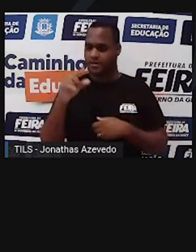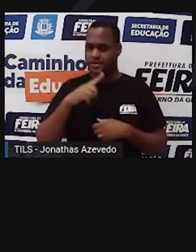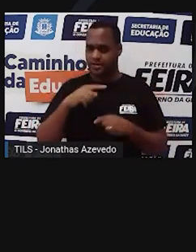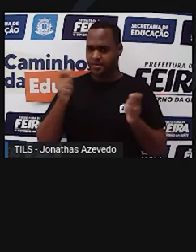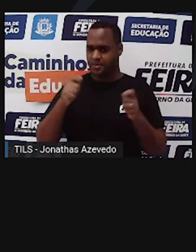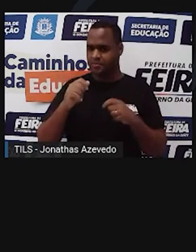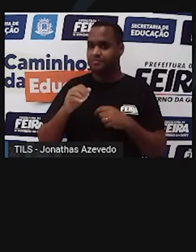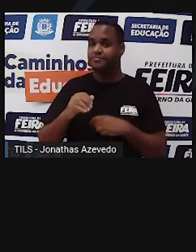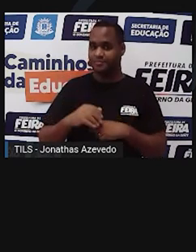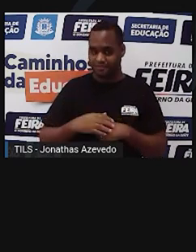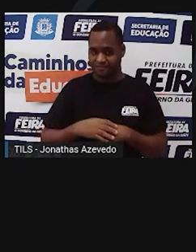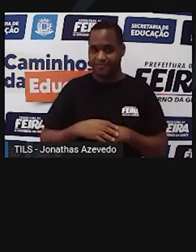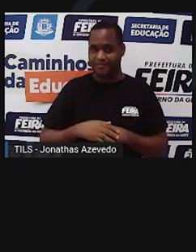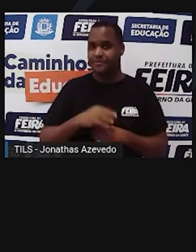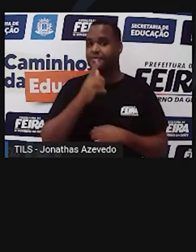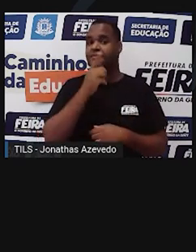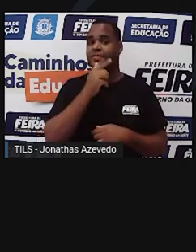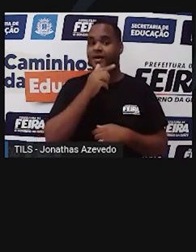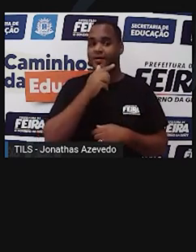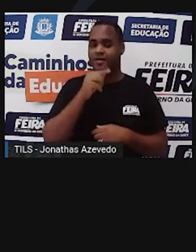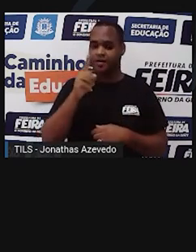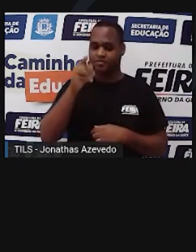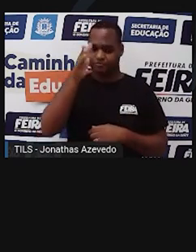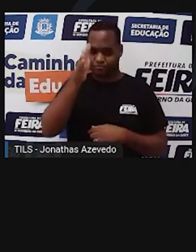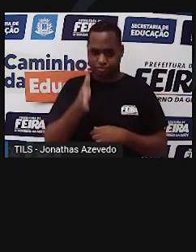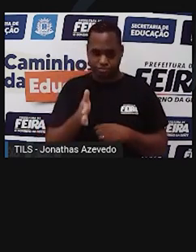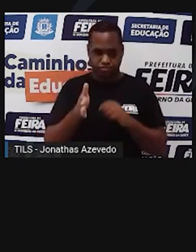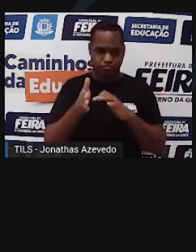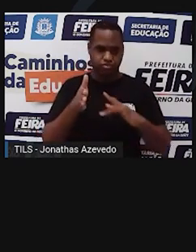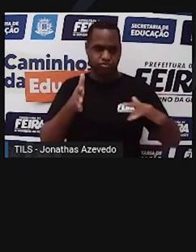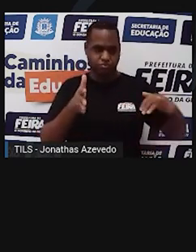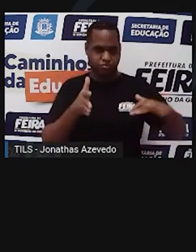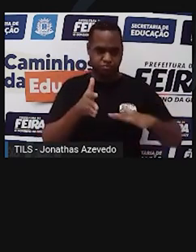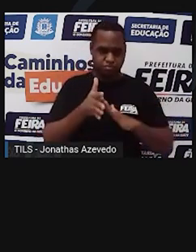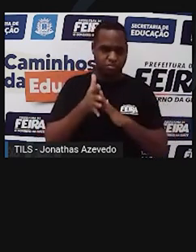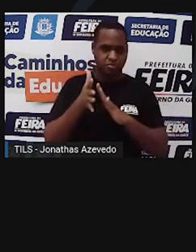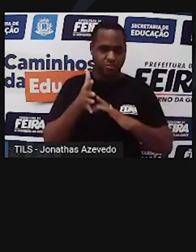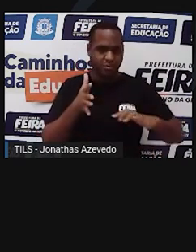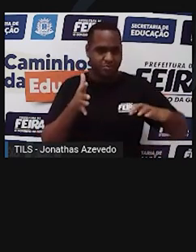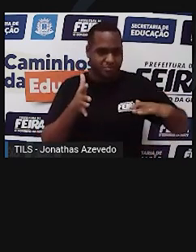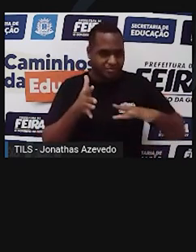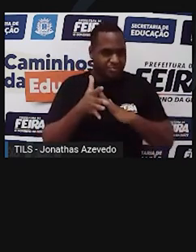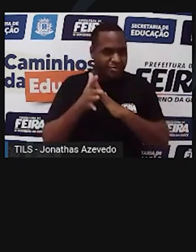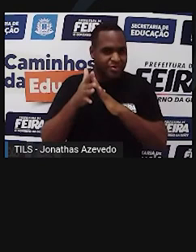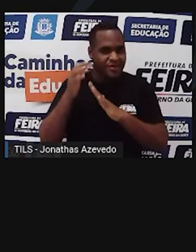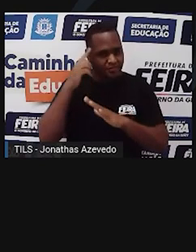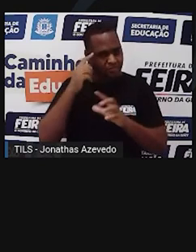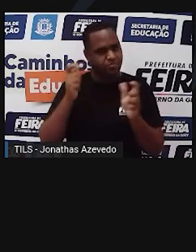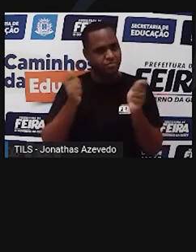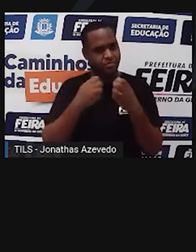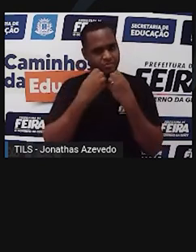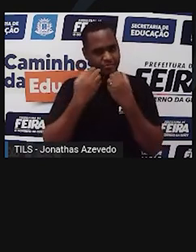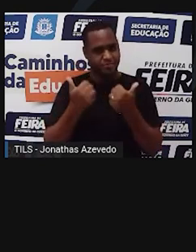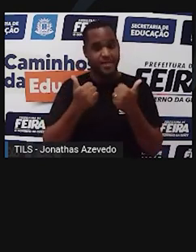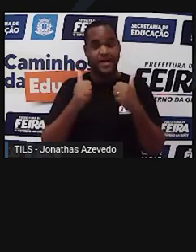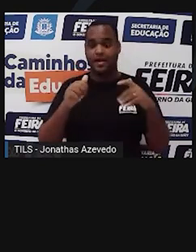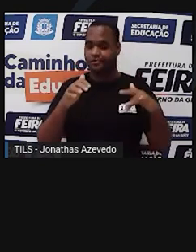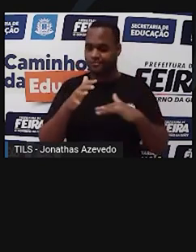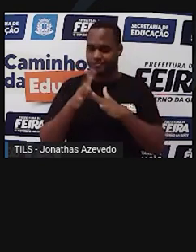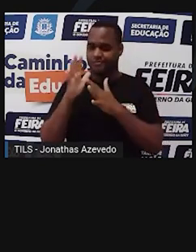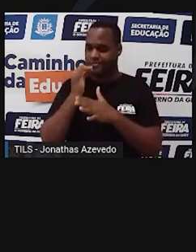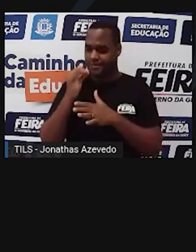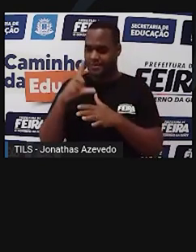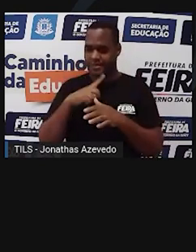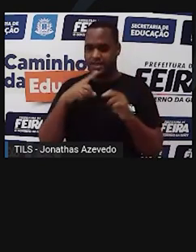Então, aqui nós temos a água e a barragem. Isso aqui é energia potencial. E a energia potencial é a